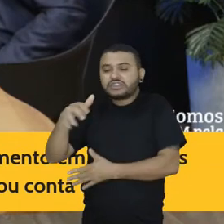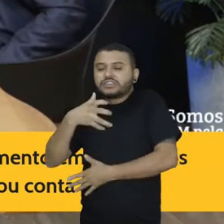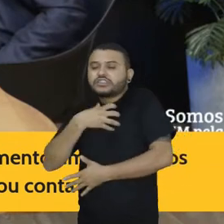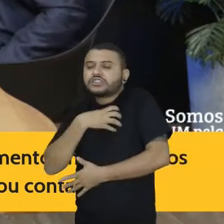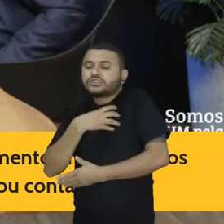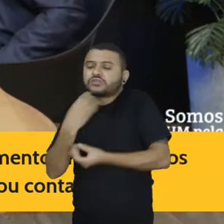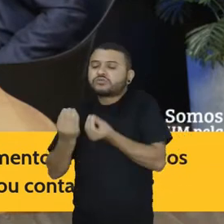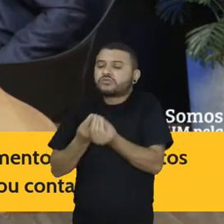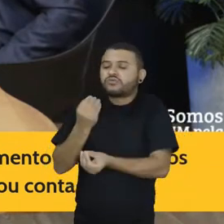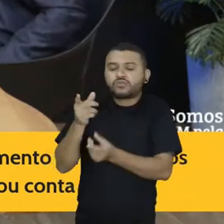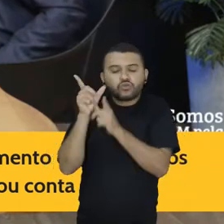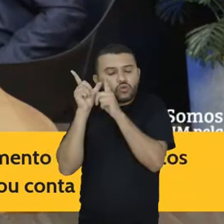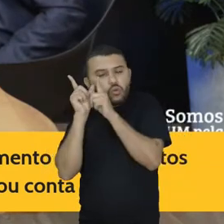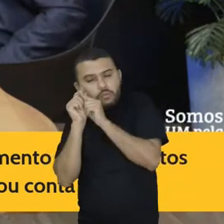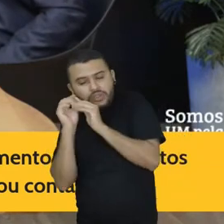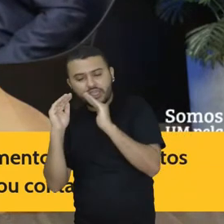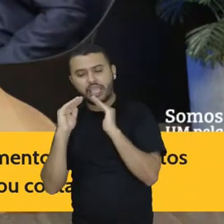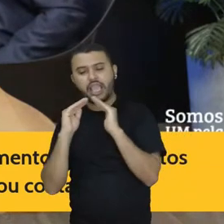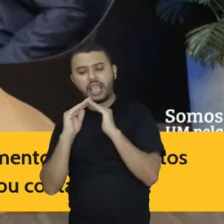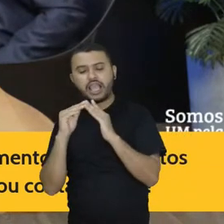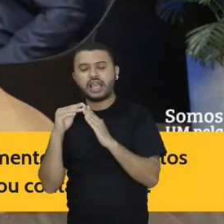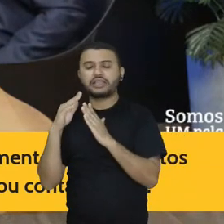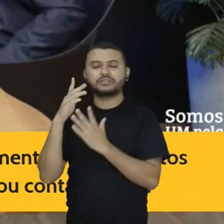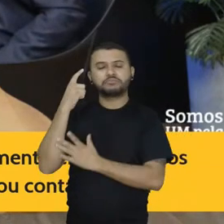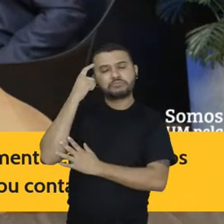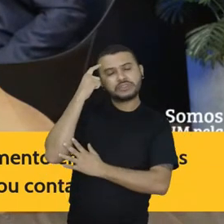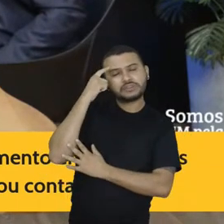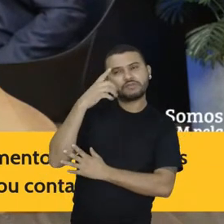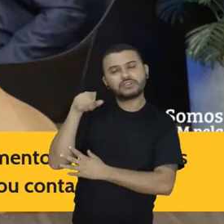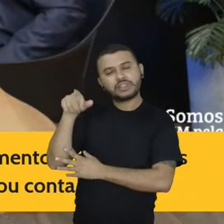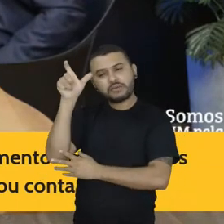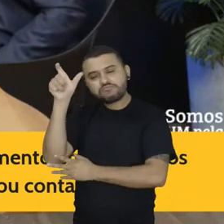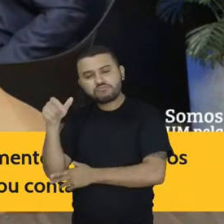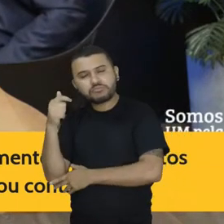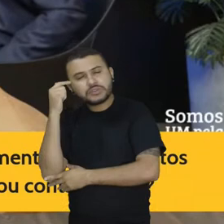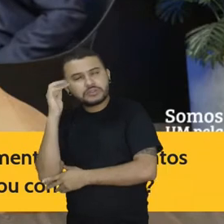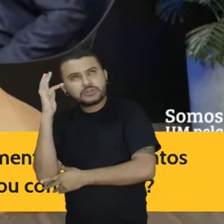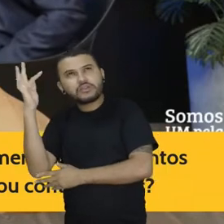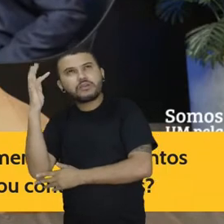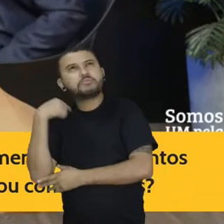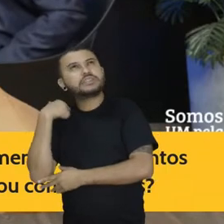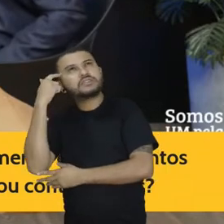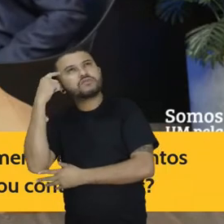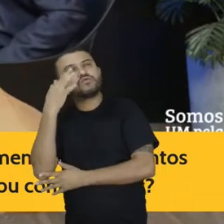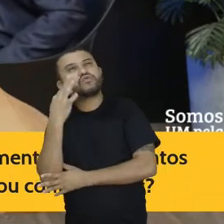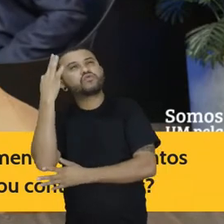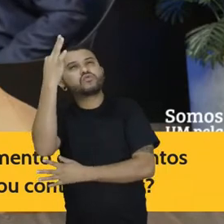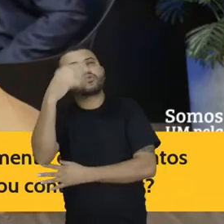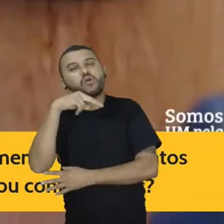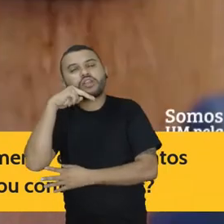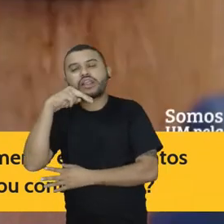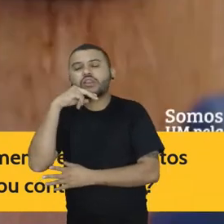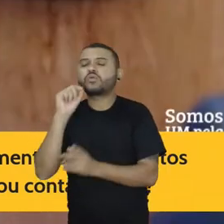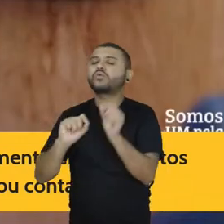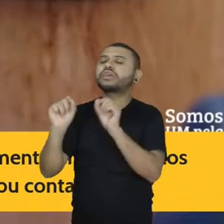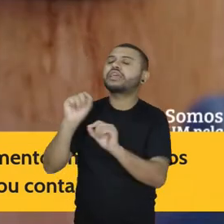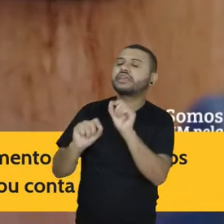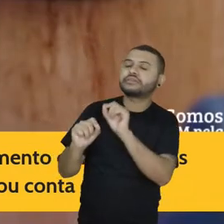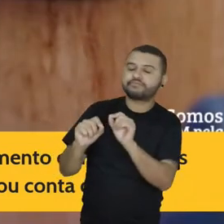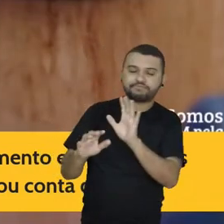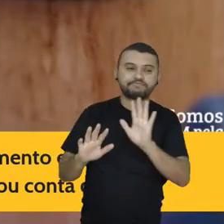quando você vai dormir, quando você olha para os seus filhos, para os seus netos? Eu preciso deixar algo para os meus netos. O que, que o senhor sente? Olha, Will,